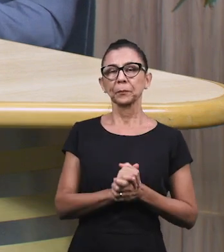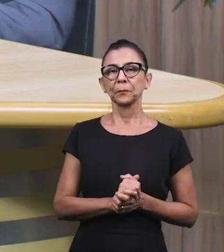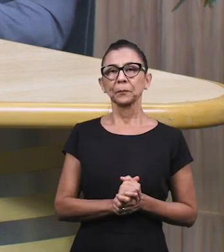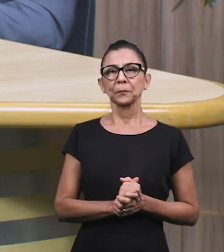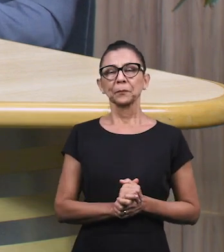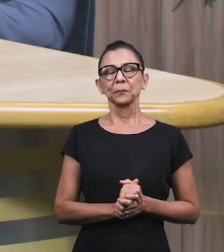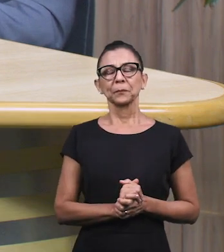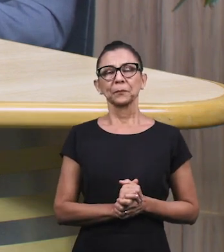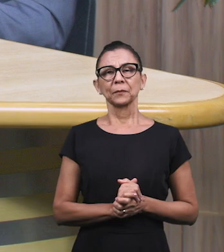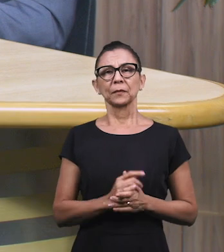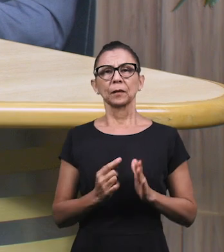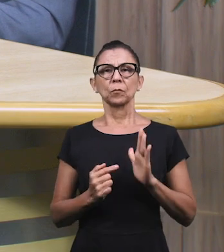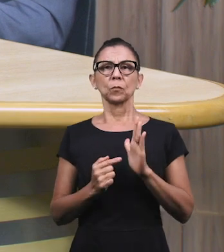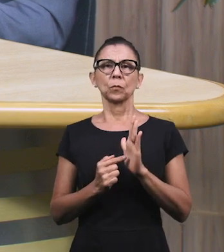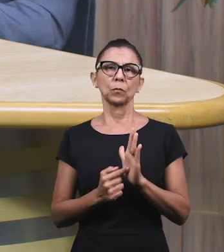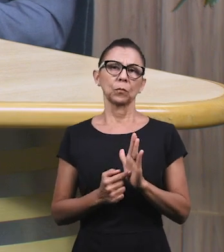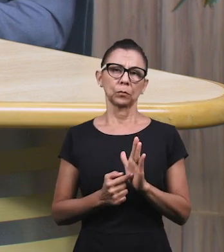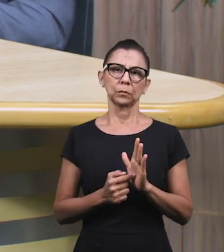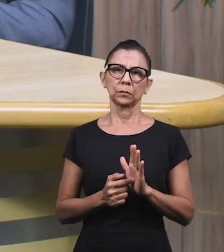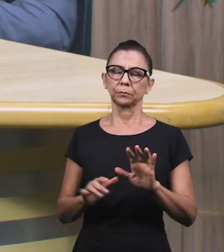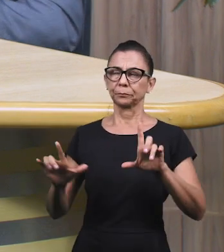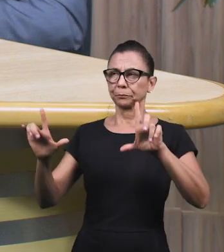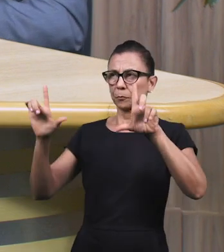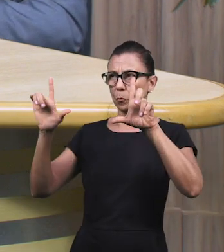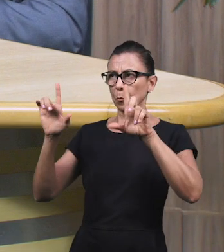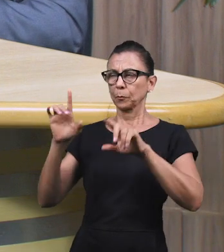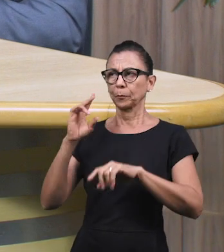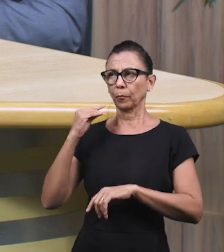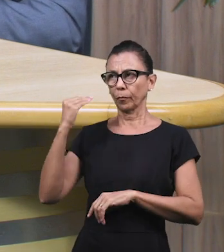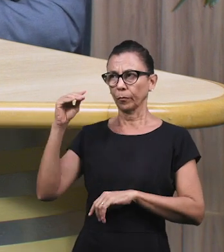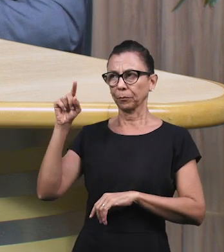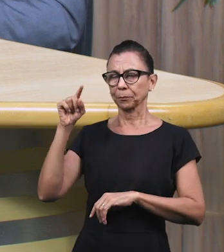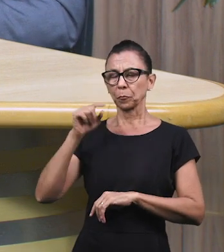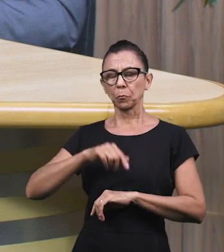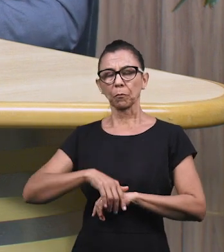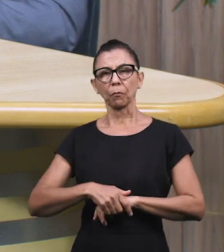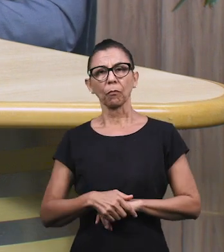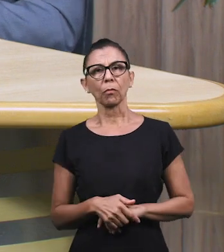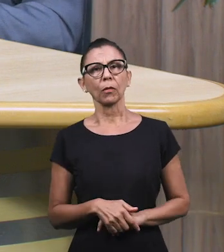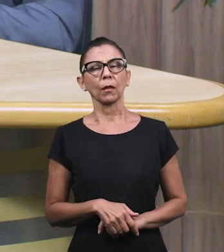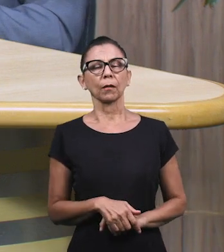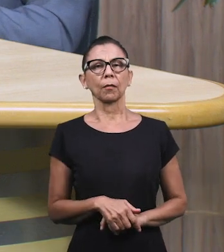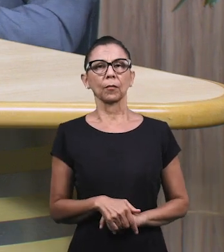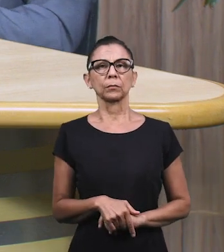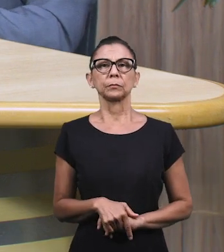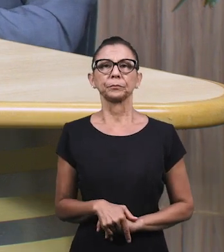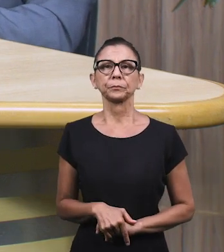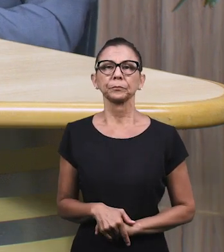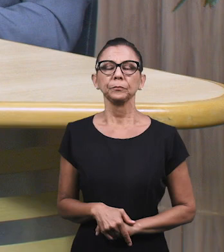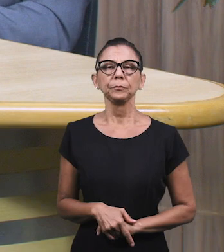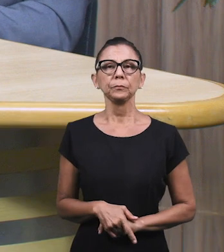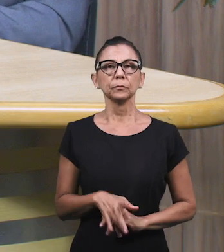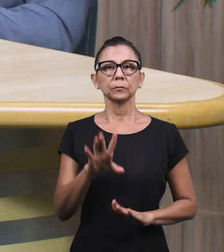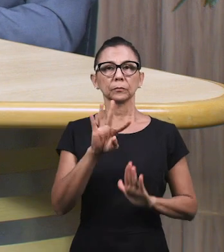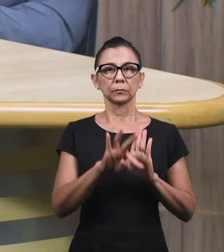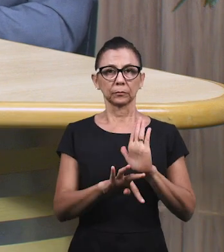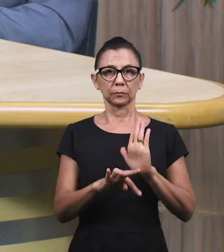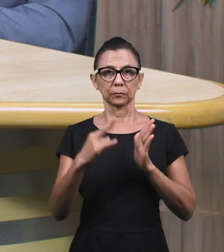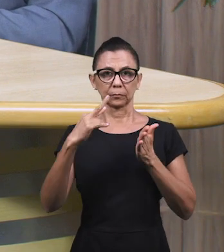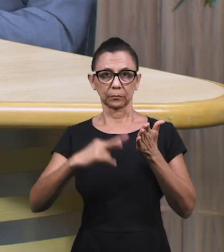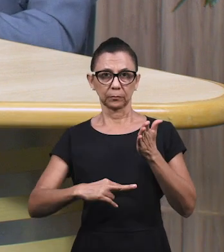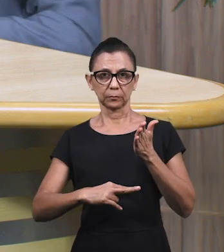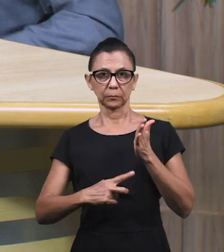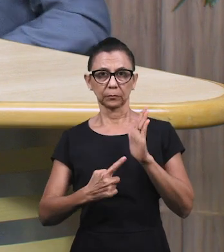nossa conversa em tela cheia, na nossa tela aqui. Mas pode falar. Mas vamos lá. Então, quando fala salvação, o texto já fala